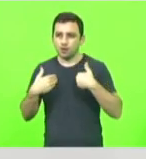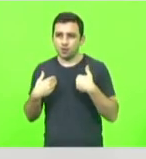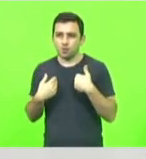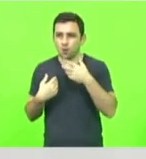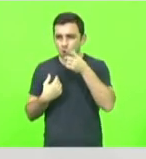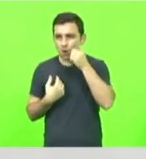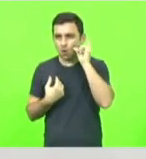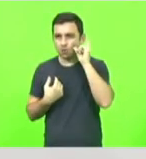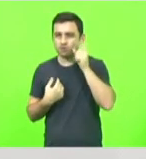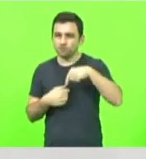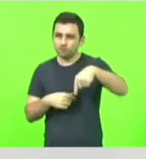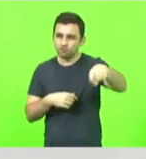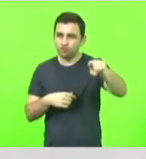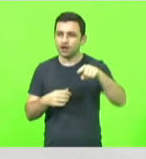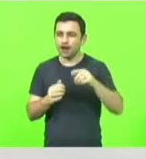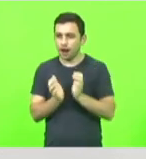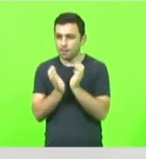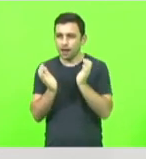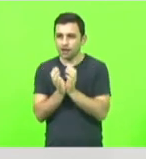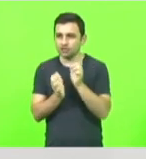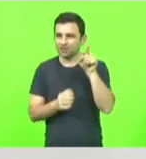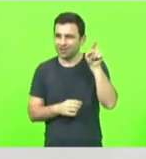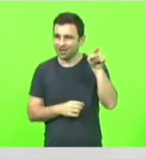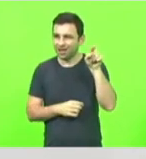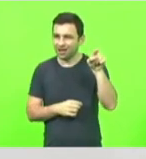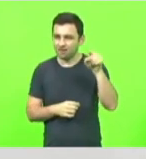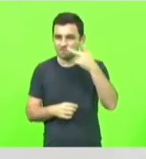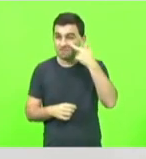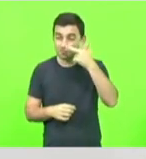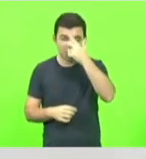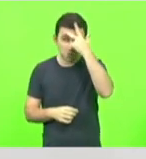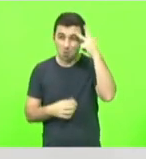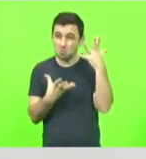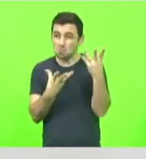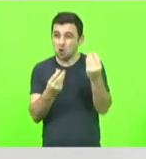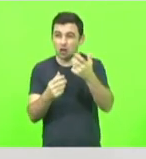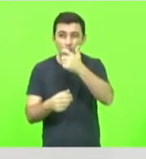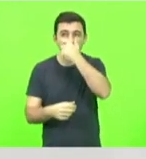o Campeche, passei propositalmente de ver lá a aglomeração.